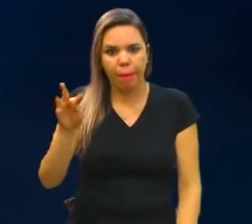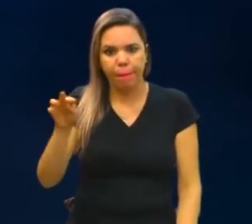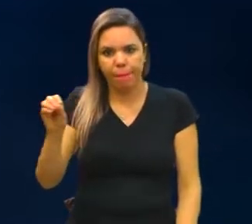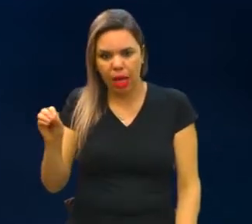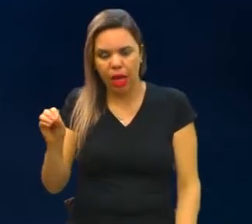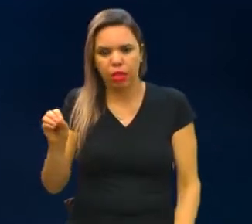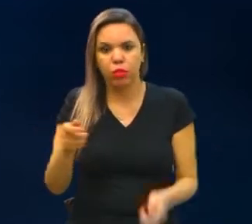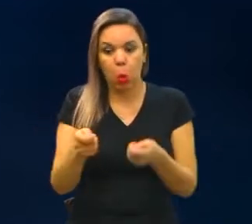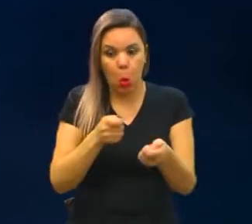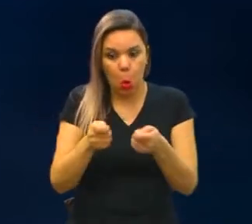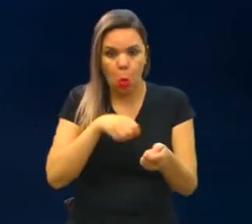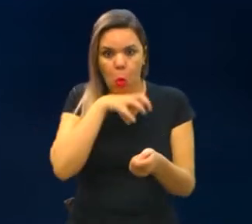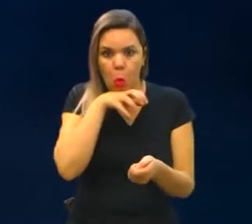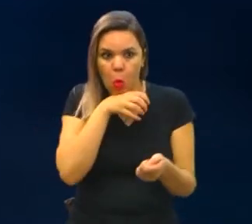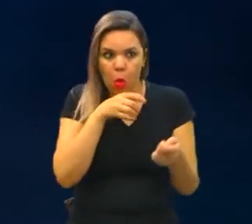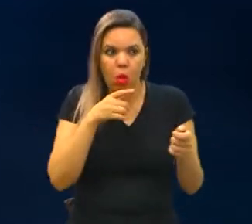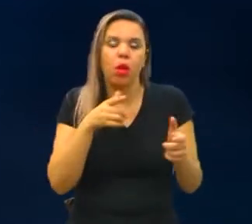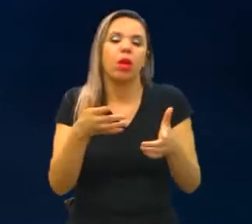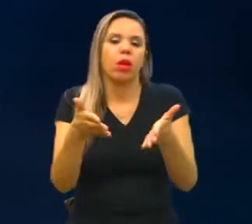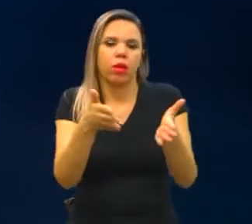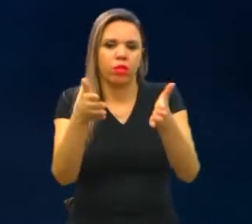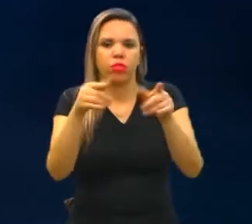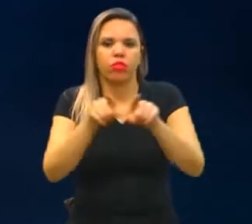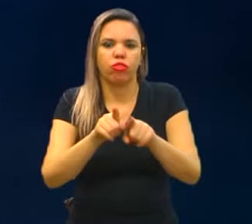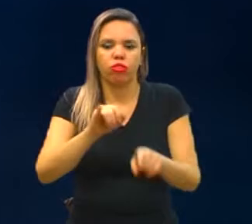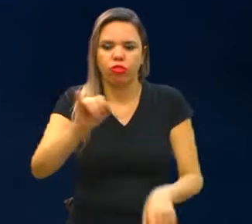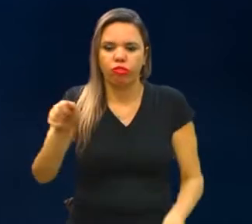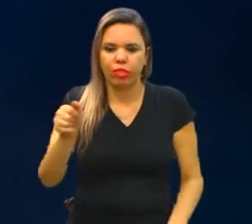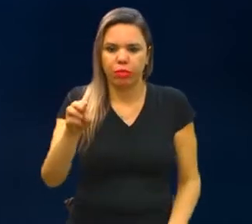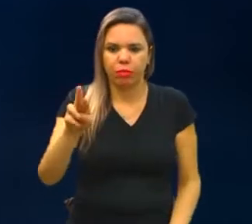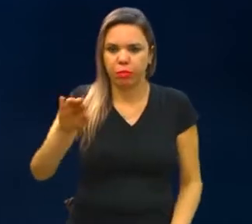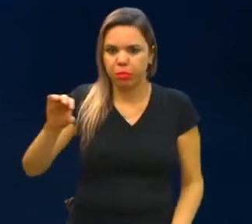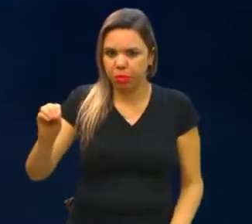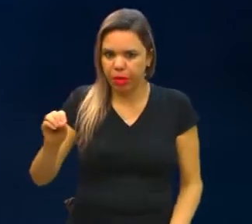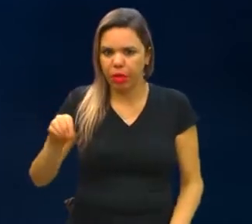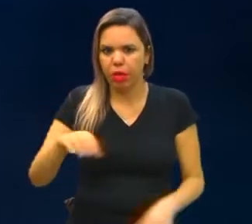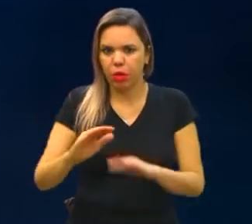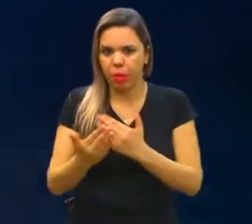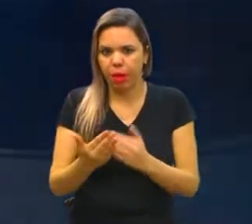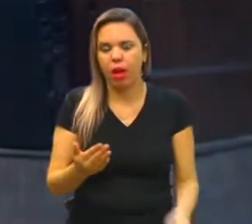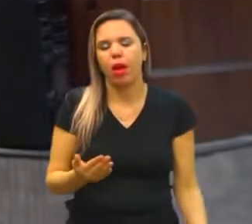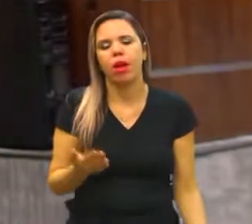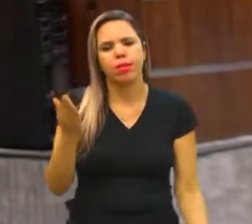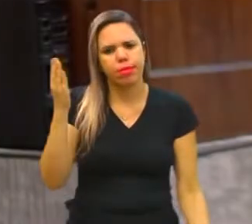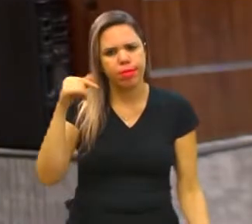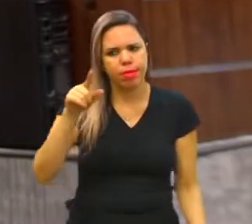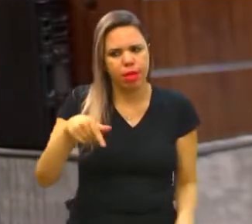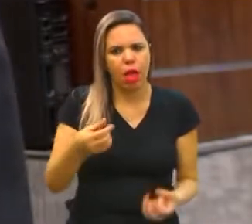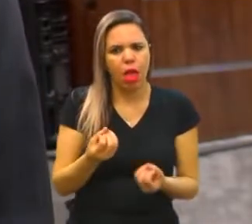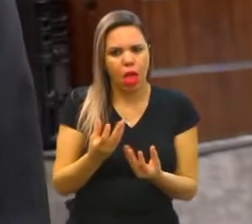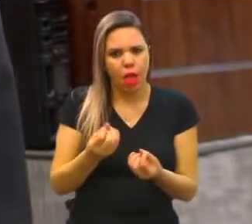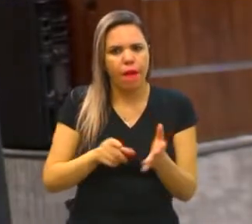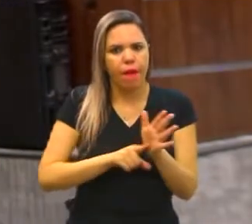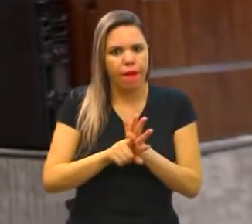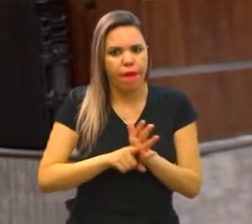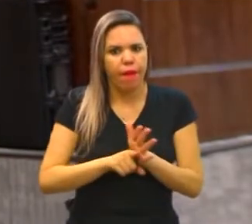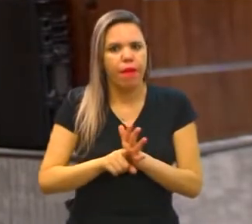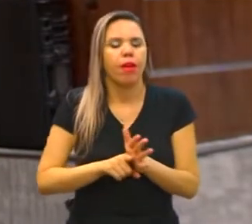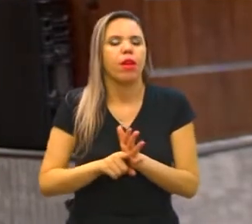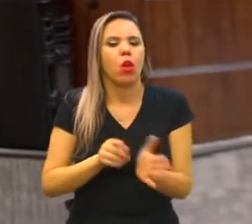e controle de natalidade das capivaras no Parque das Águas, no Parque Jambeiro. Esse requerimento de informação,